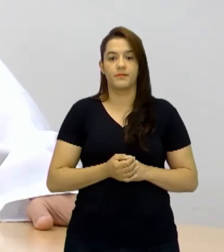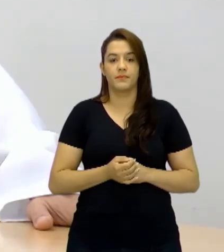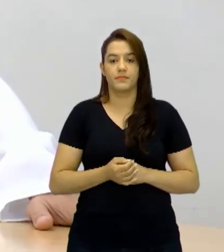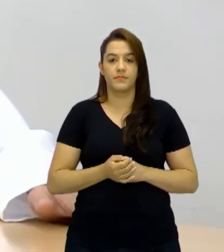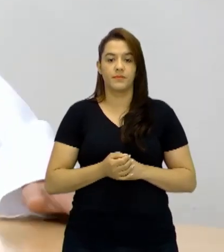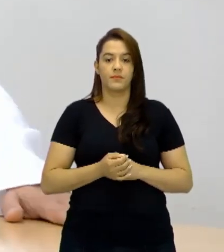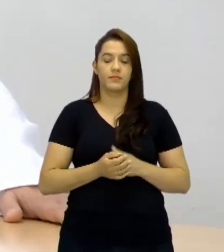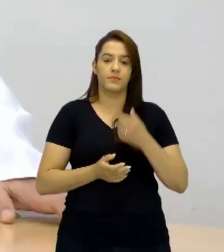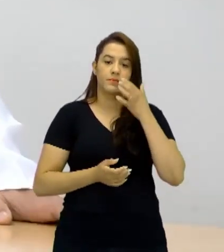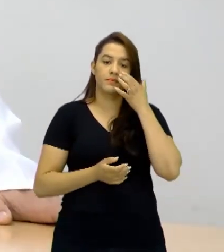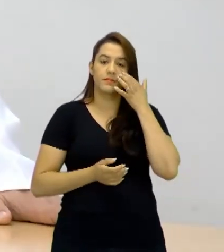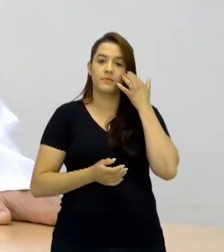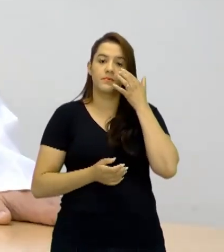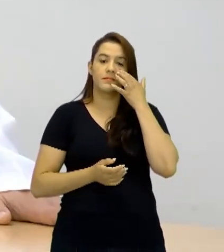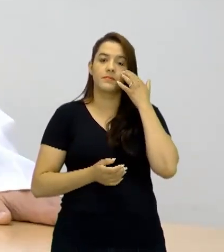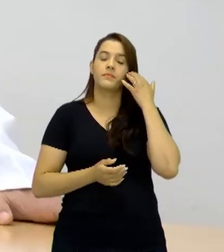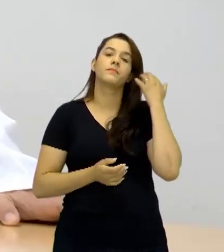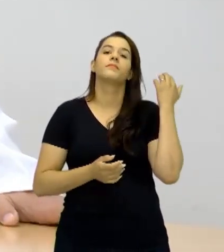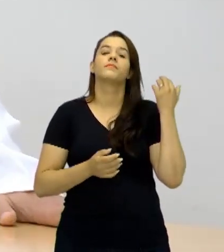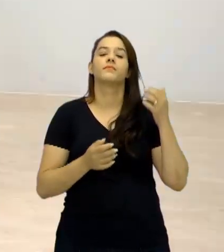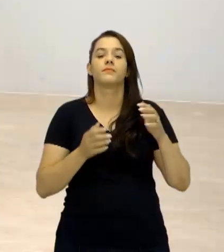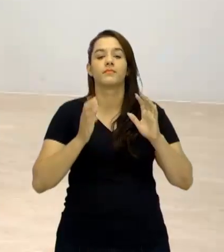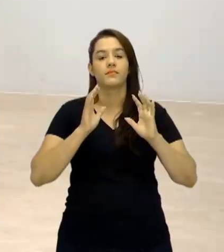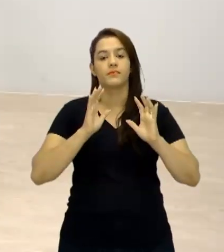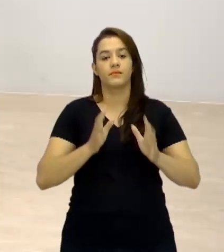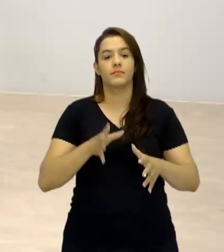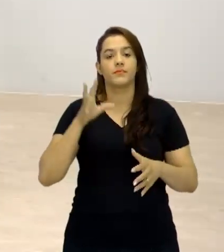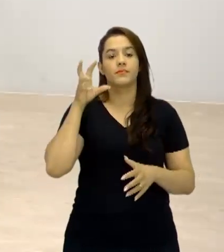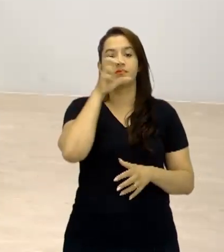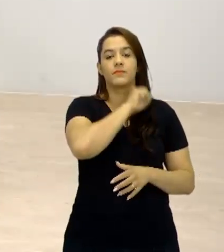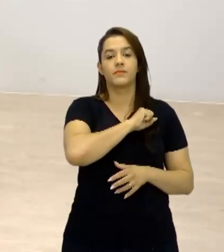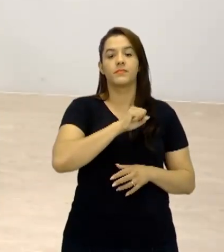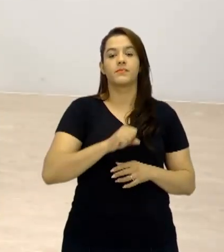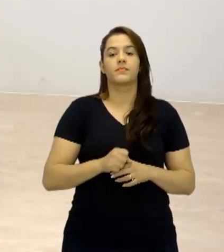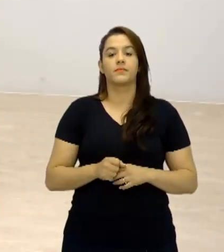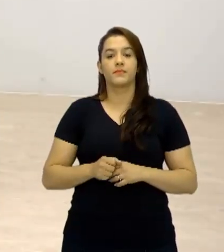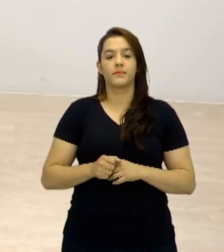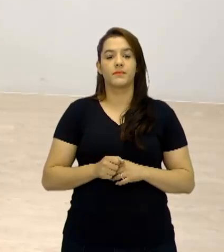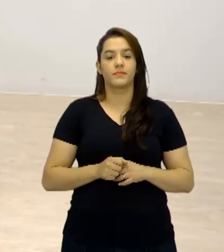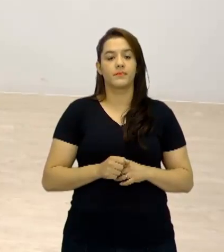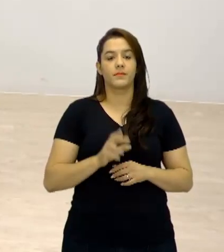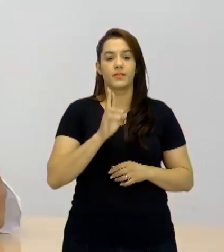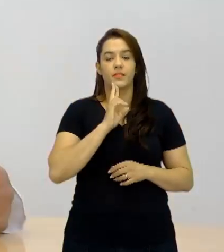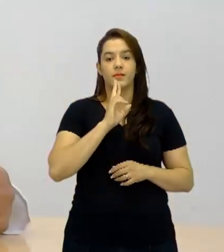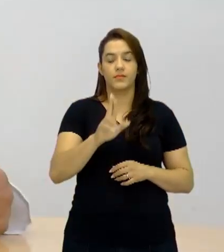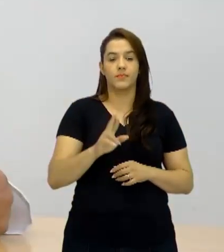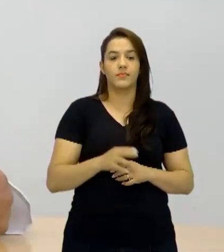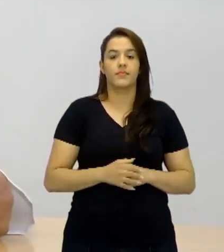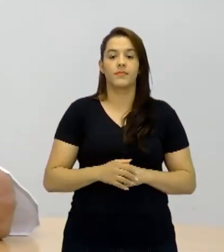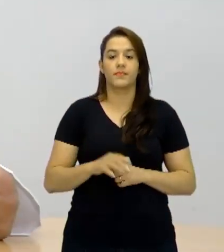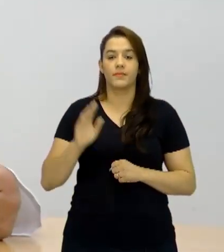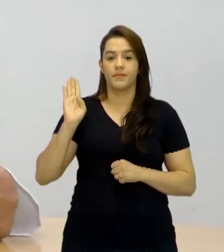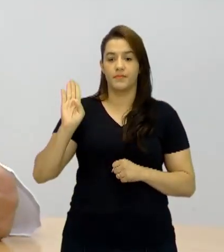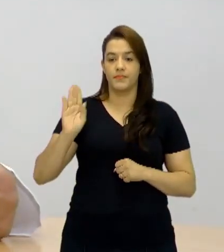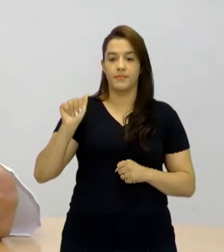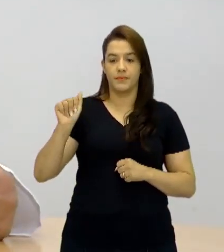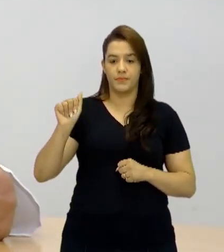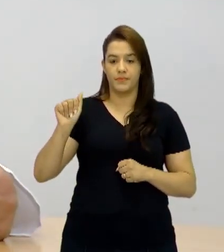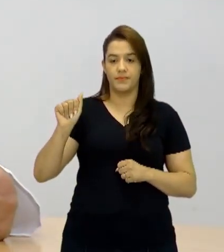Aí tinha umas... Olha, já foi. Poxa, já foi? É muito rápido, viu? 30 segundos. Resultado, hein? Alternativa A,